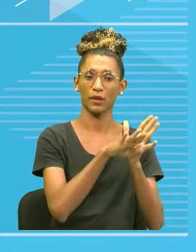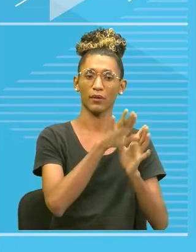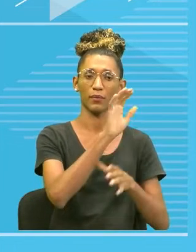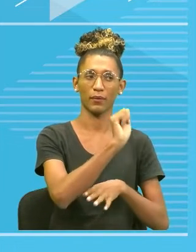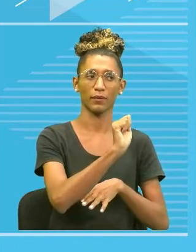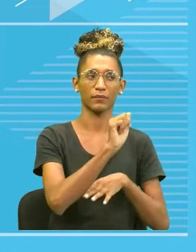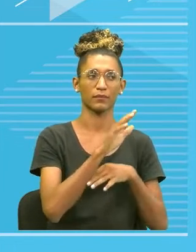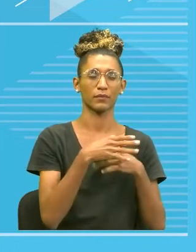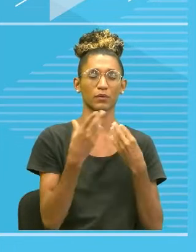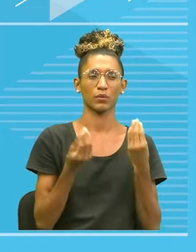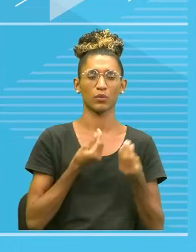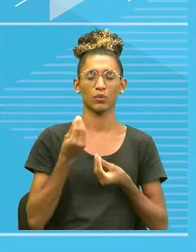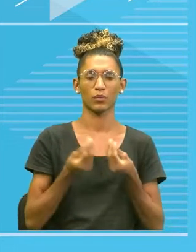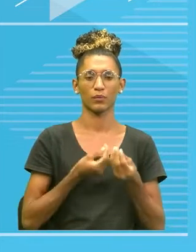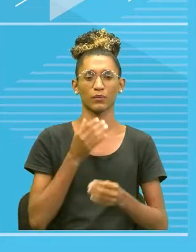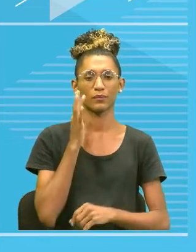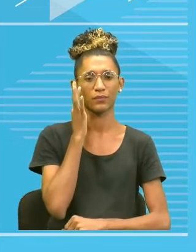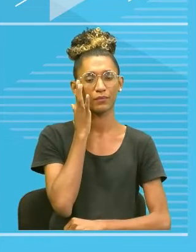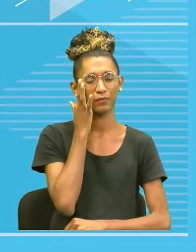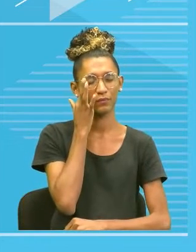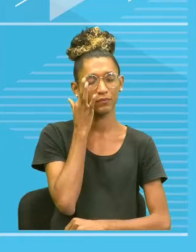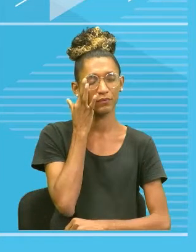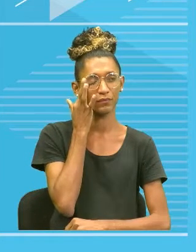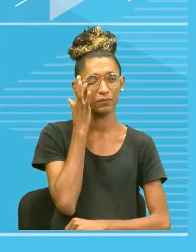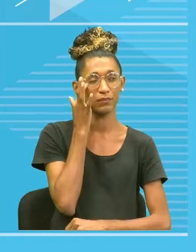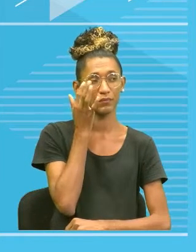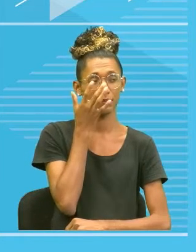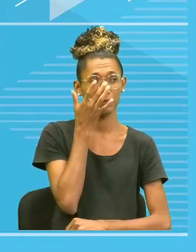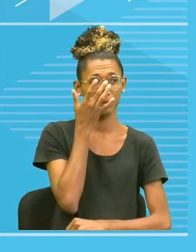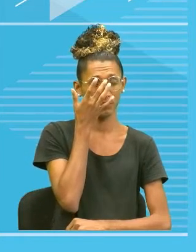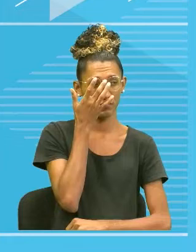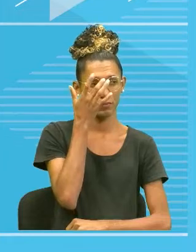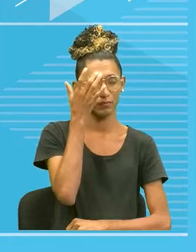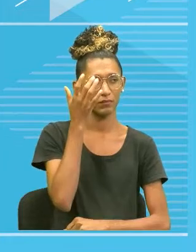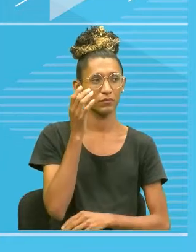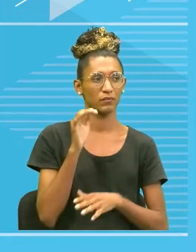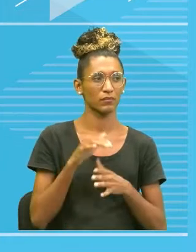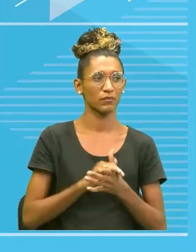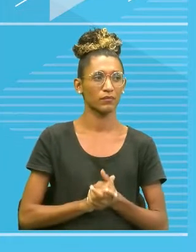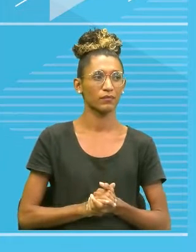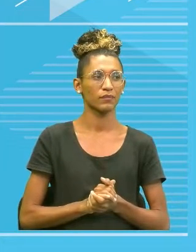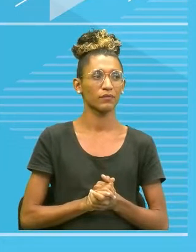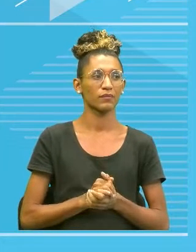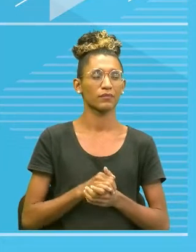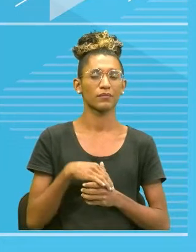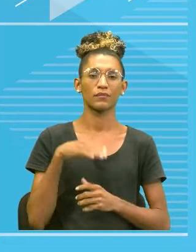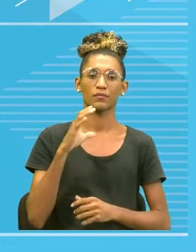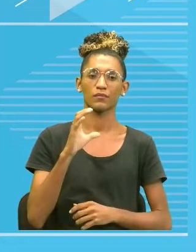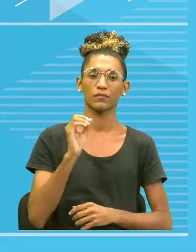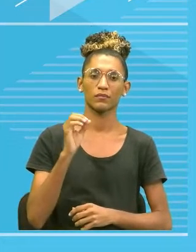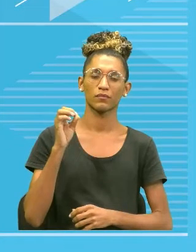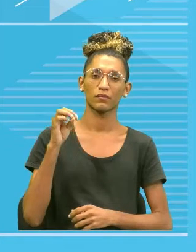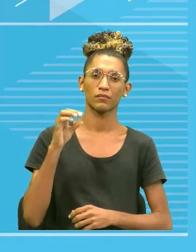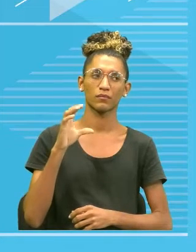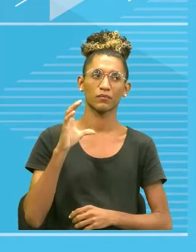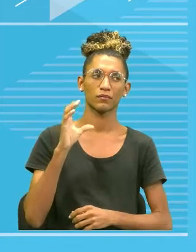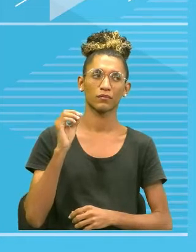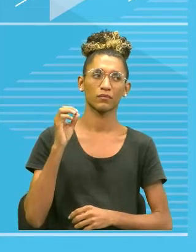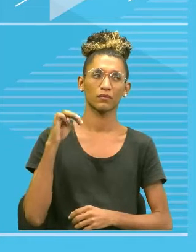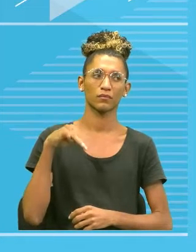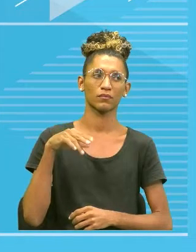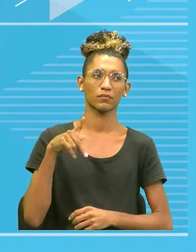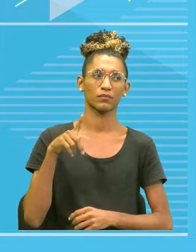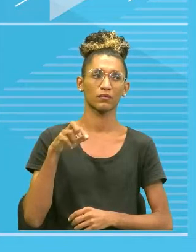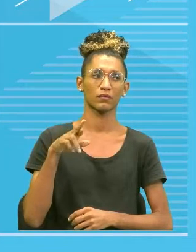onde é uma compressão isobárica. Compressão, porque agora ele vai estar perdendo. Ele está saindo, ele está